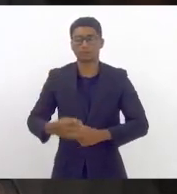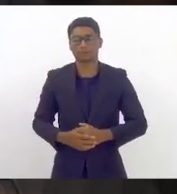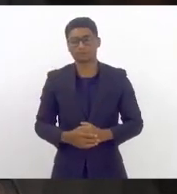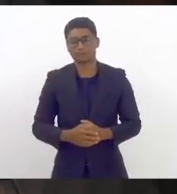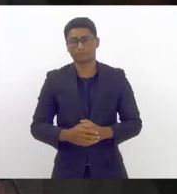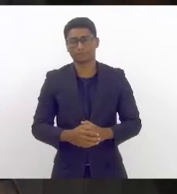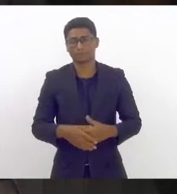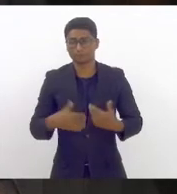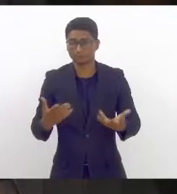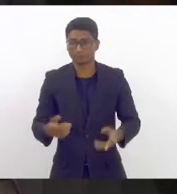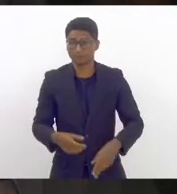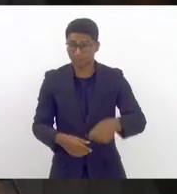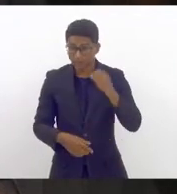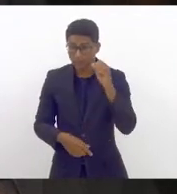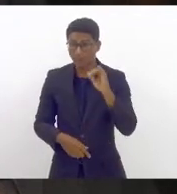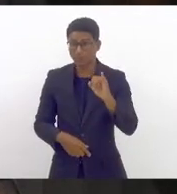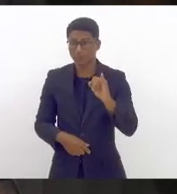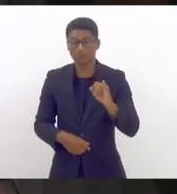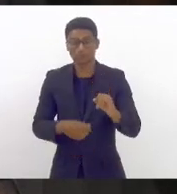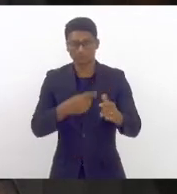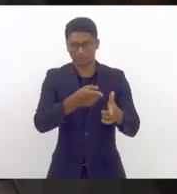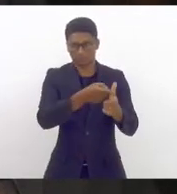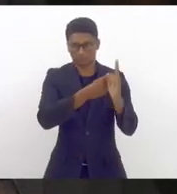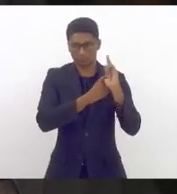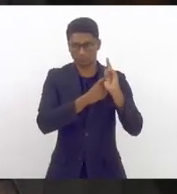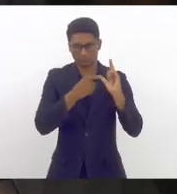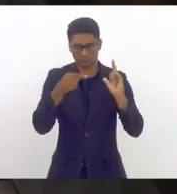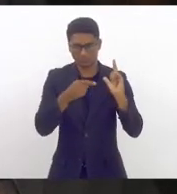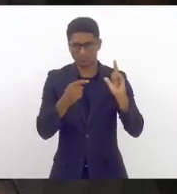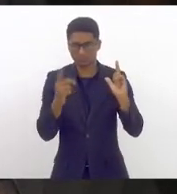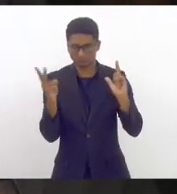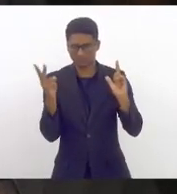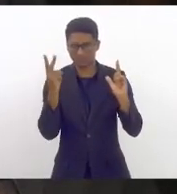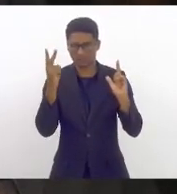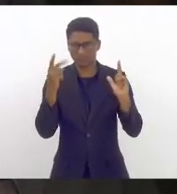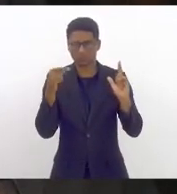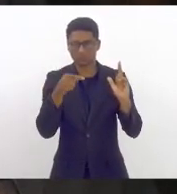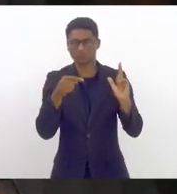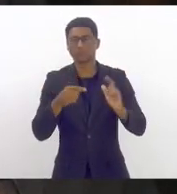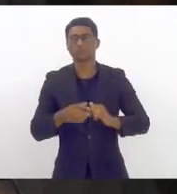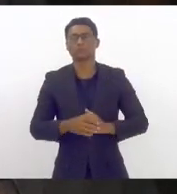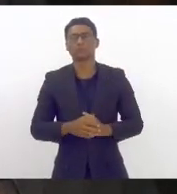se a gente pegar essa mesma dívida e corrigir